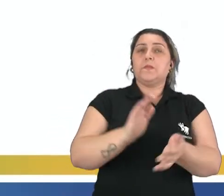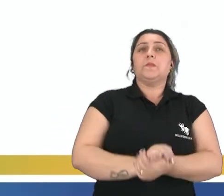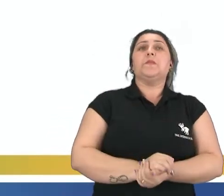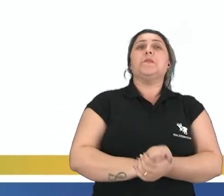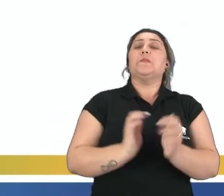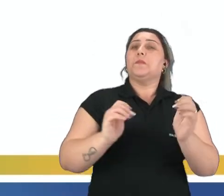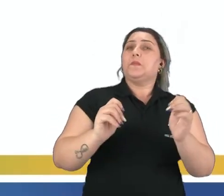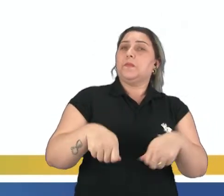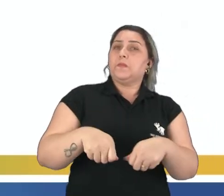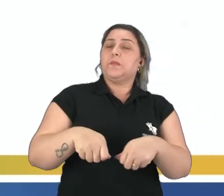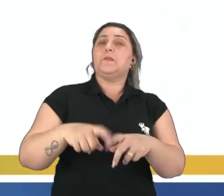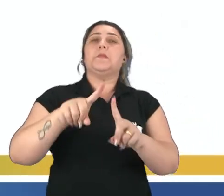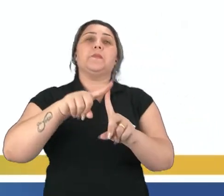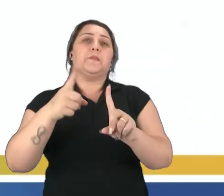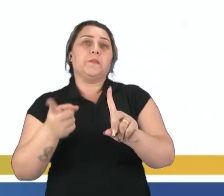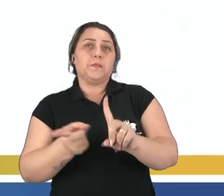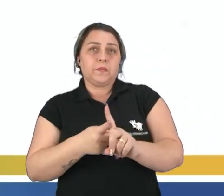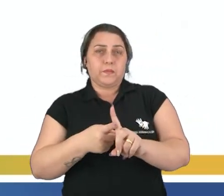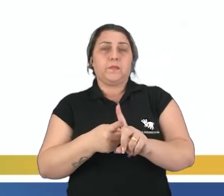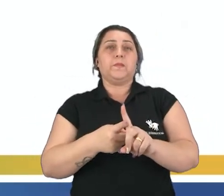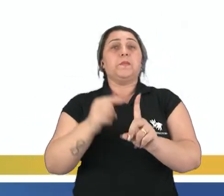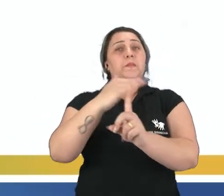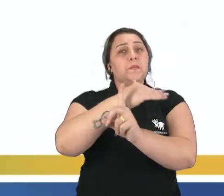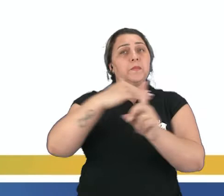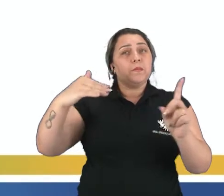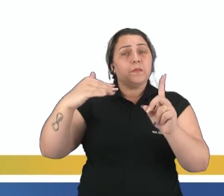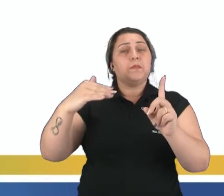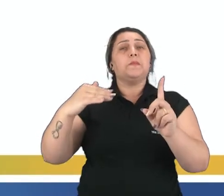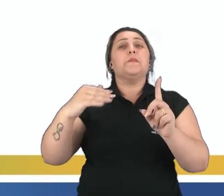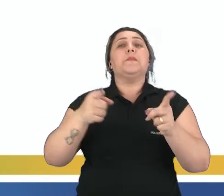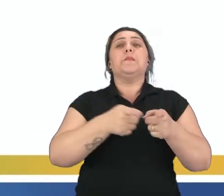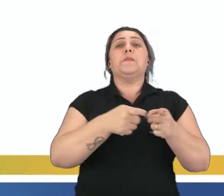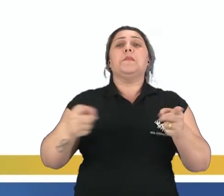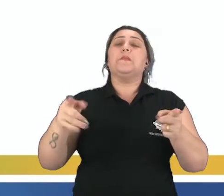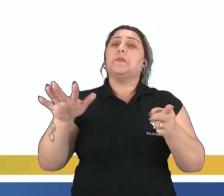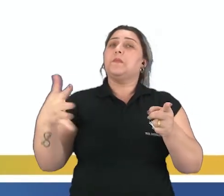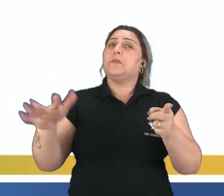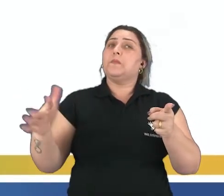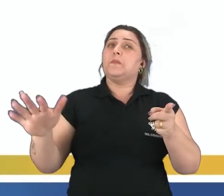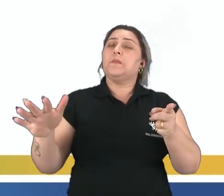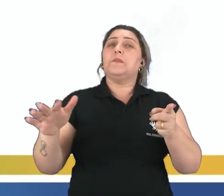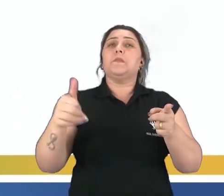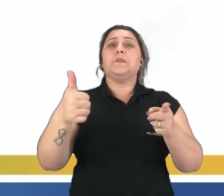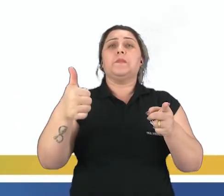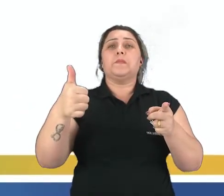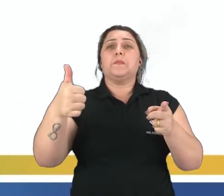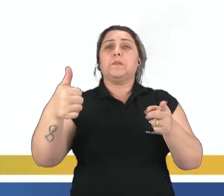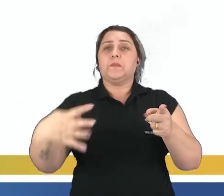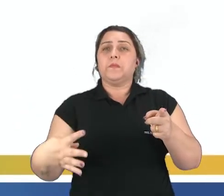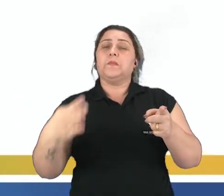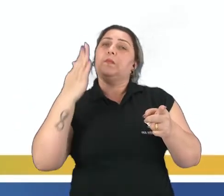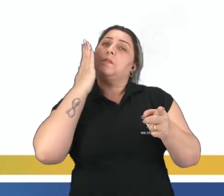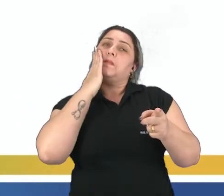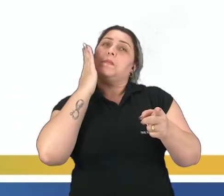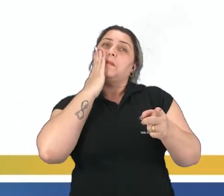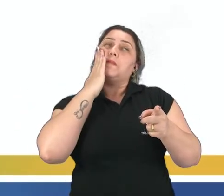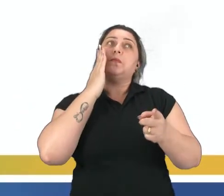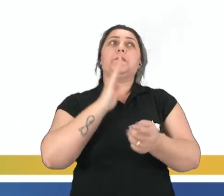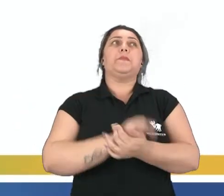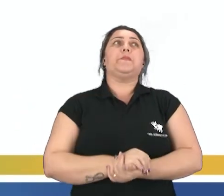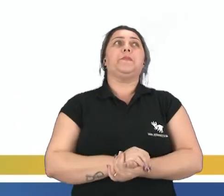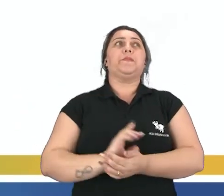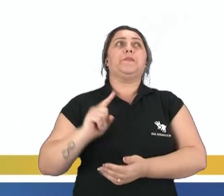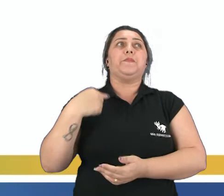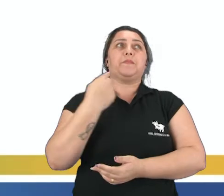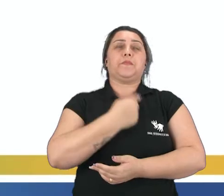a possibilidade de engravidar é bem na metade desse ciclo, aproximadamente no 14º dia, que é quando a